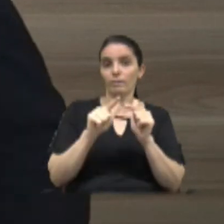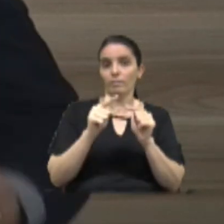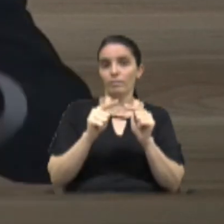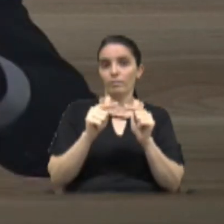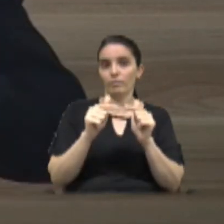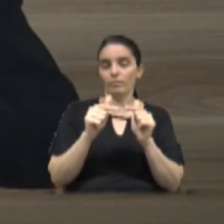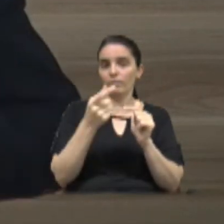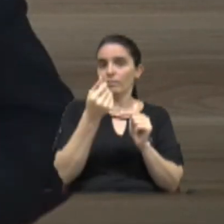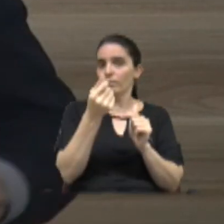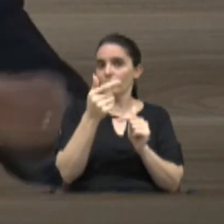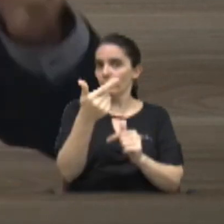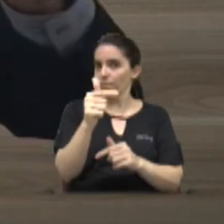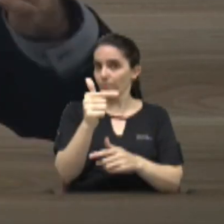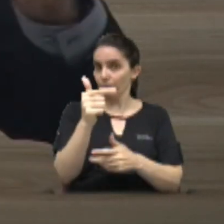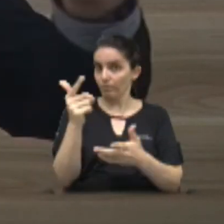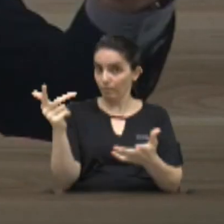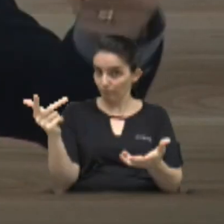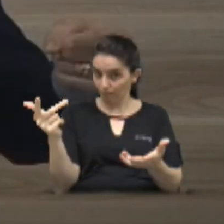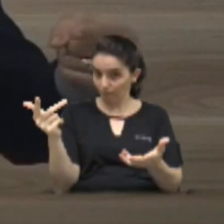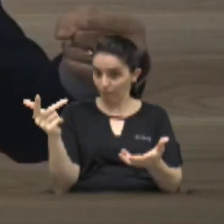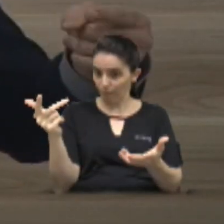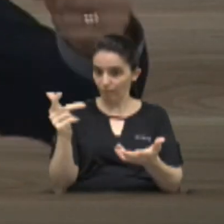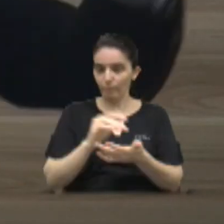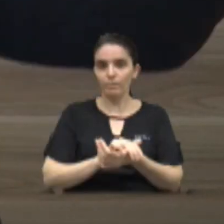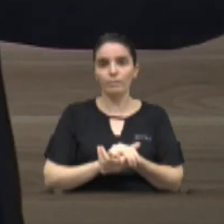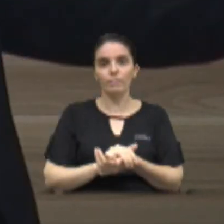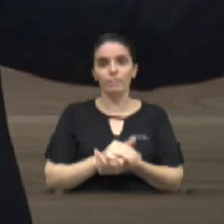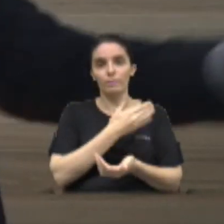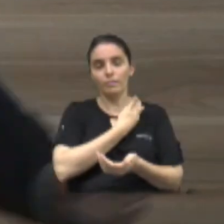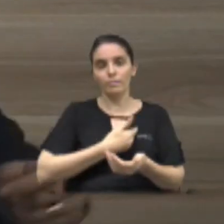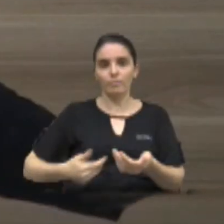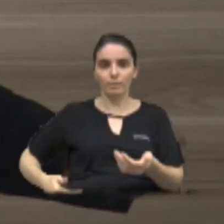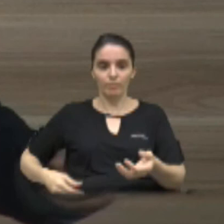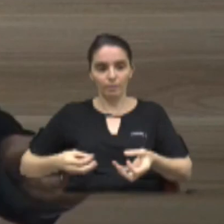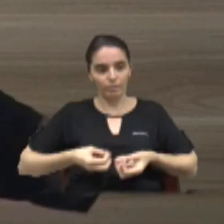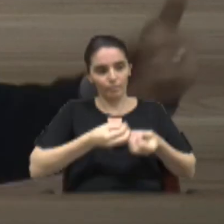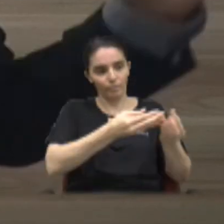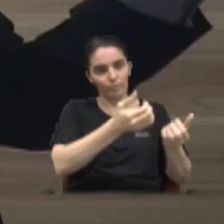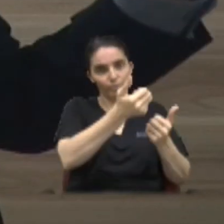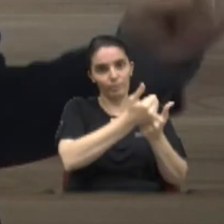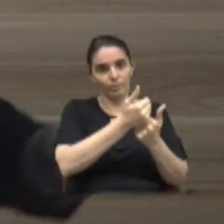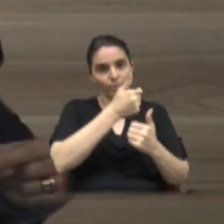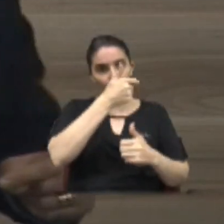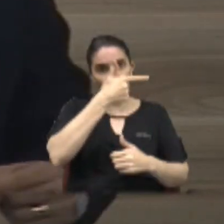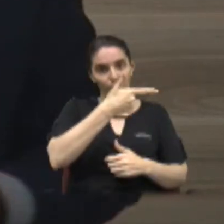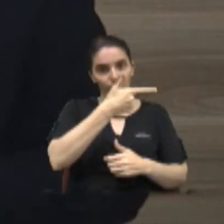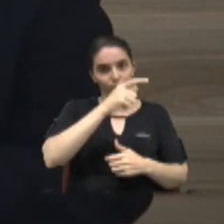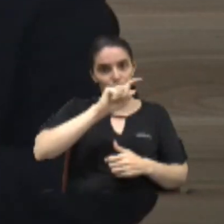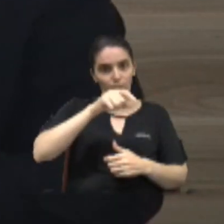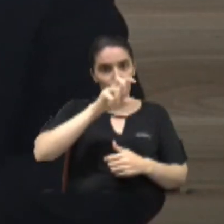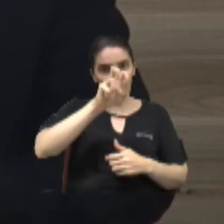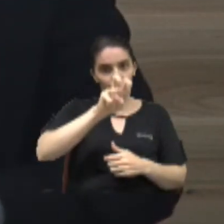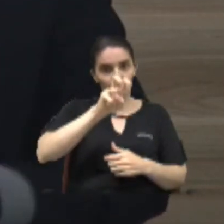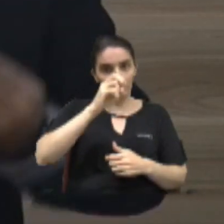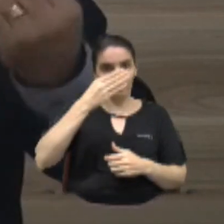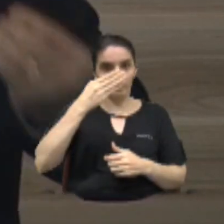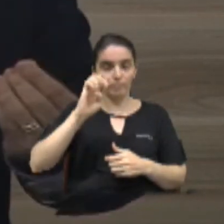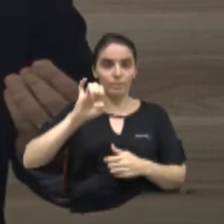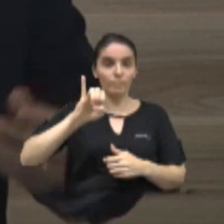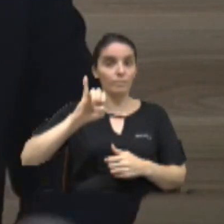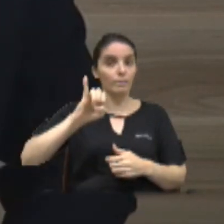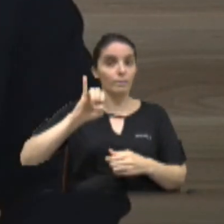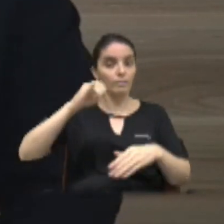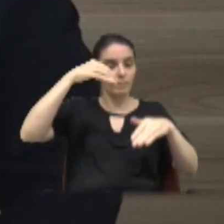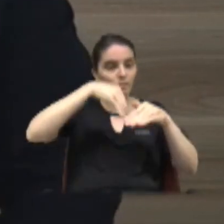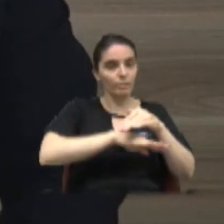dinheiro. Olha só, e ele termina o governo dele entregando para o vice 2,5 bilhões de reais em